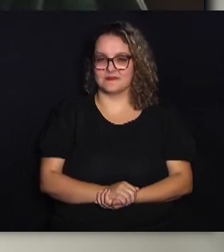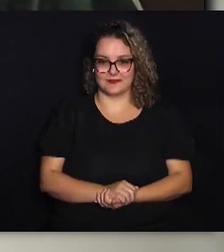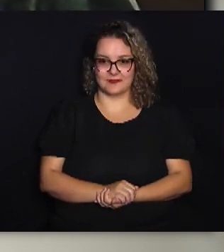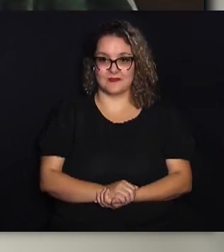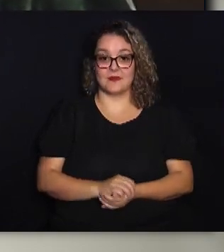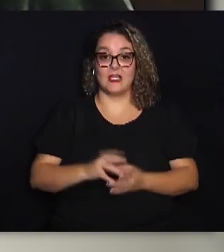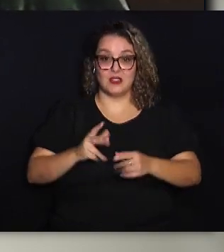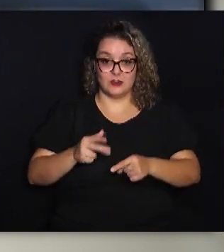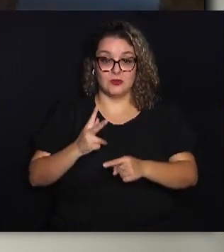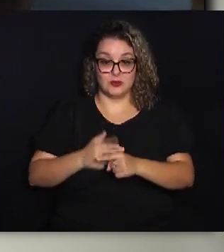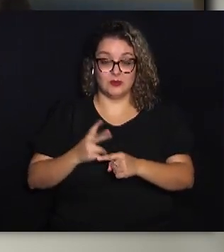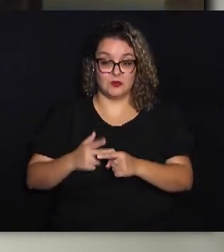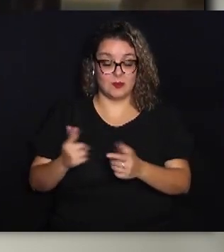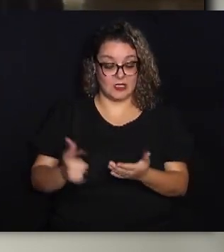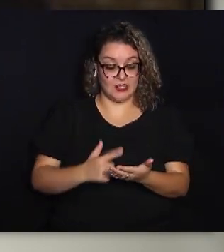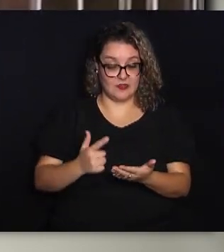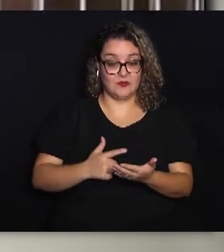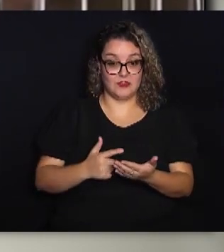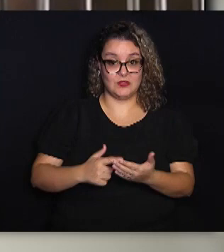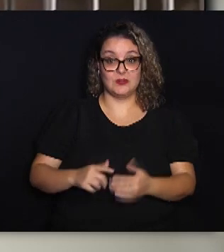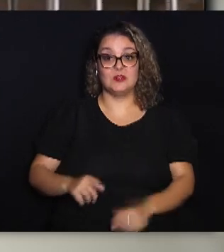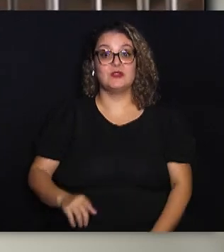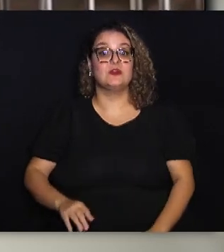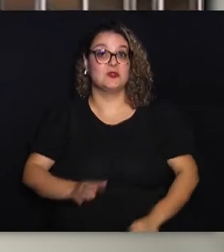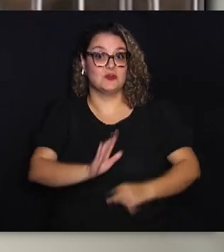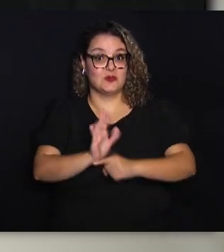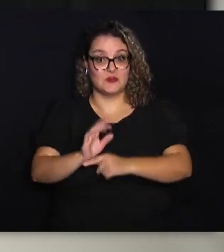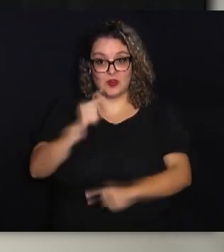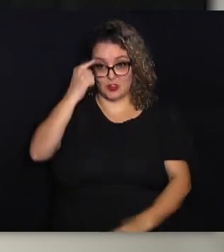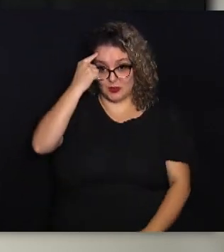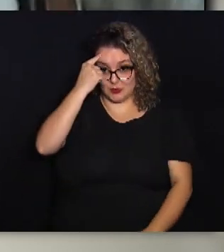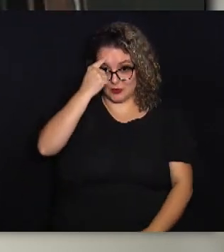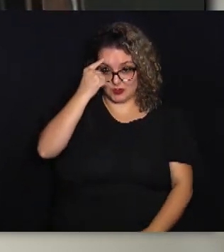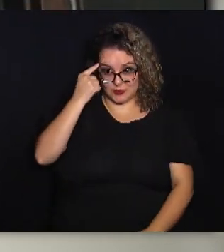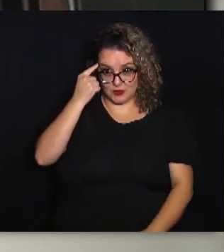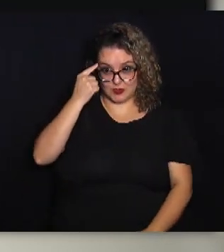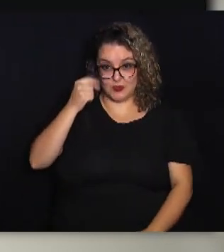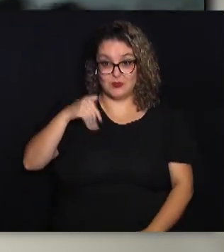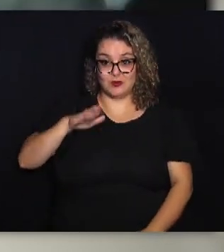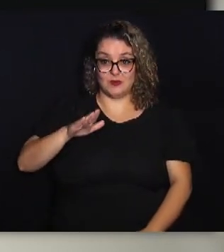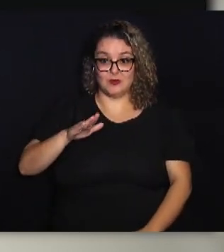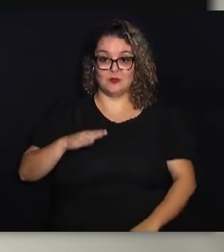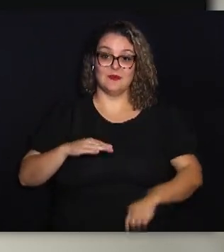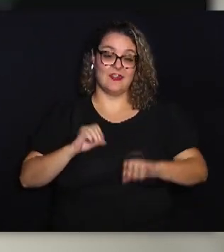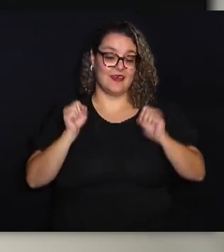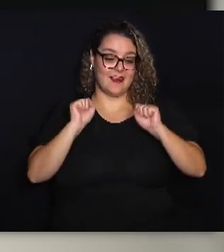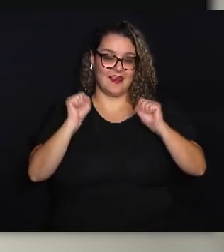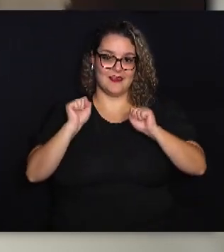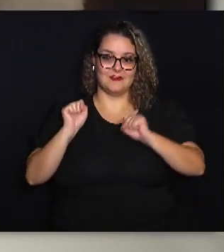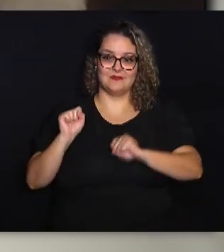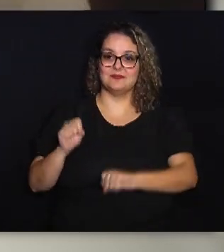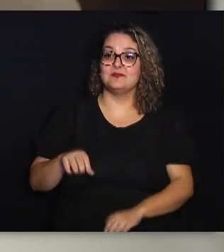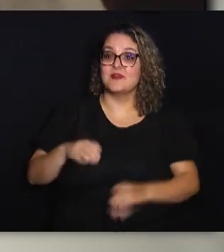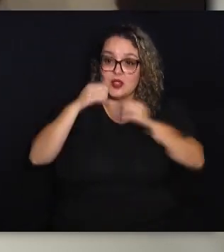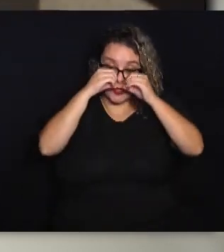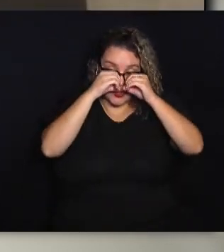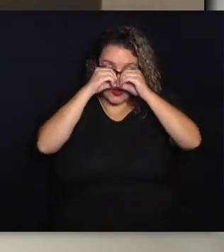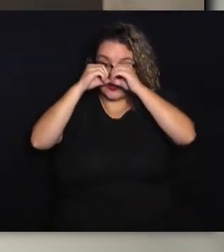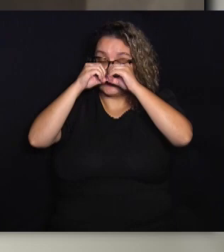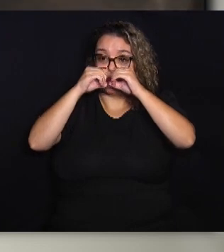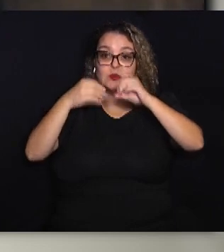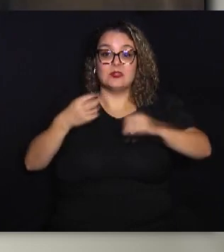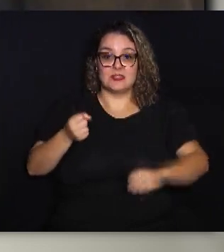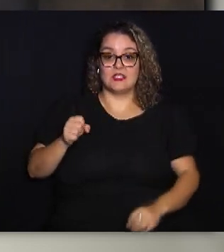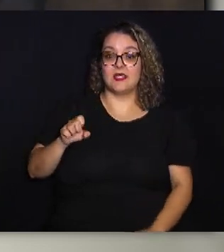Durante toda a série em livros e nos filmes de Harry Potter, um dos personagens mais queridos é a coruja branca